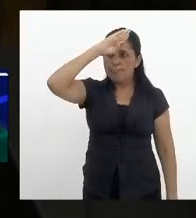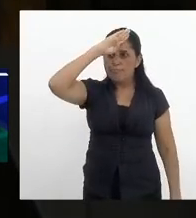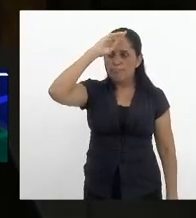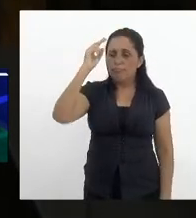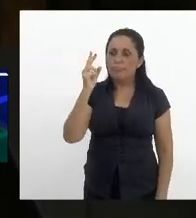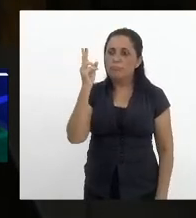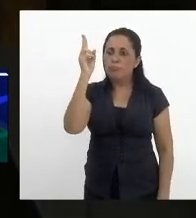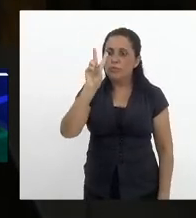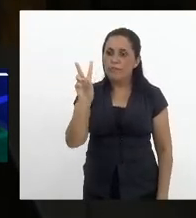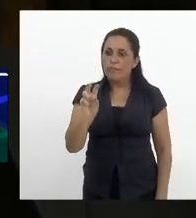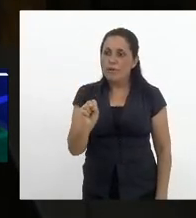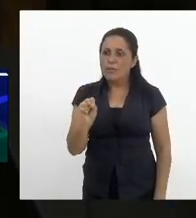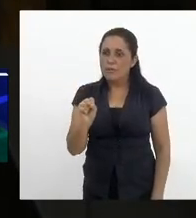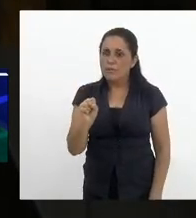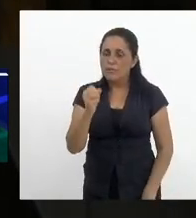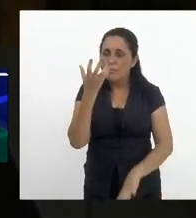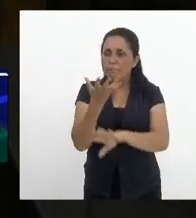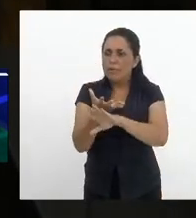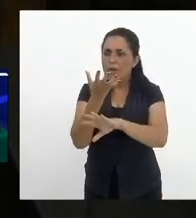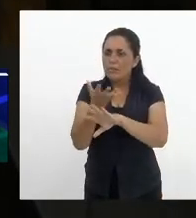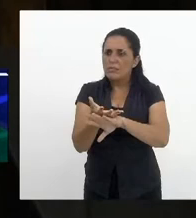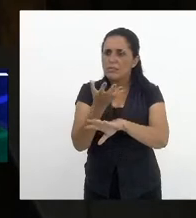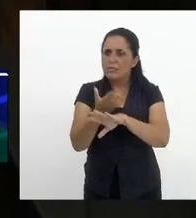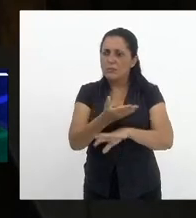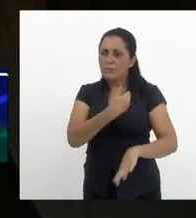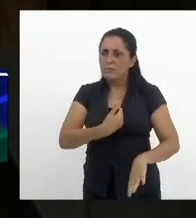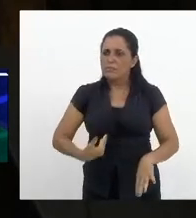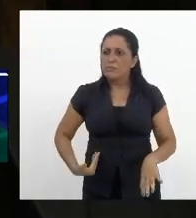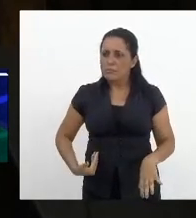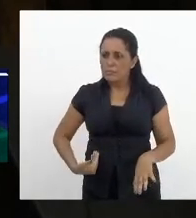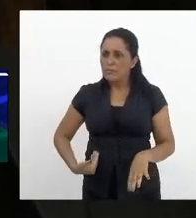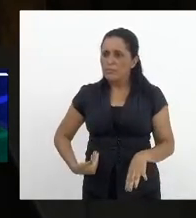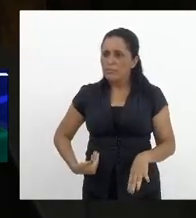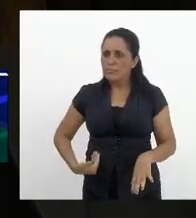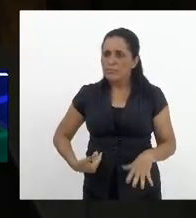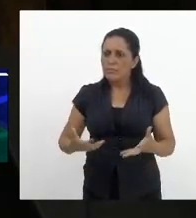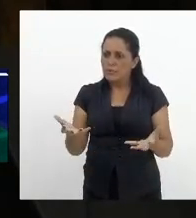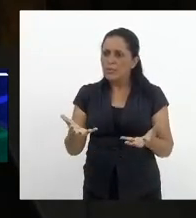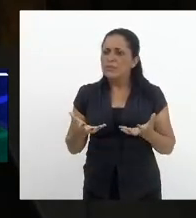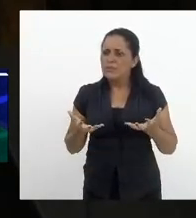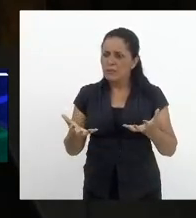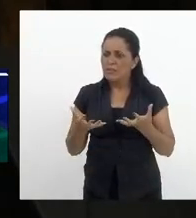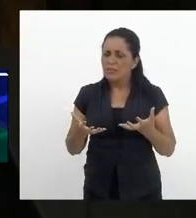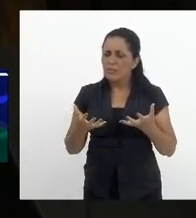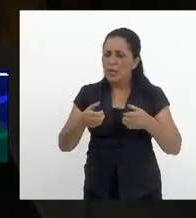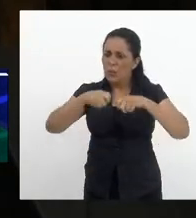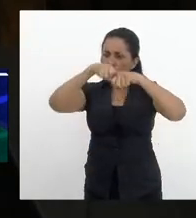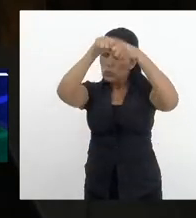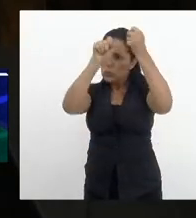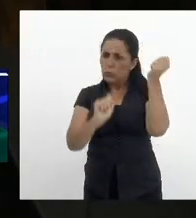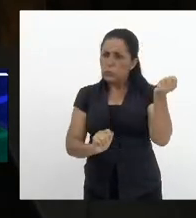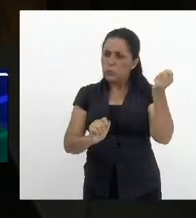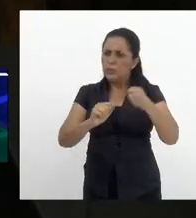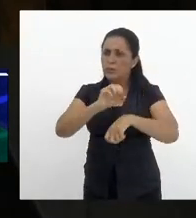duas vezes em praça pública, querer rasgar a Constituição,